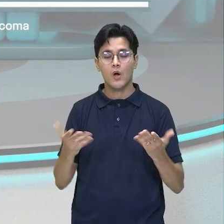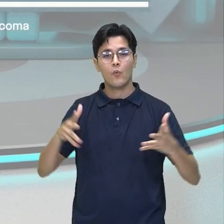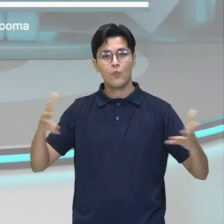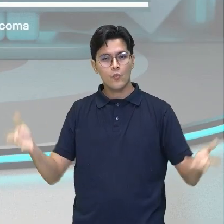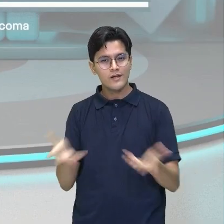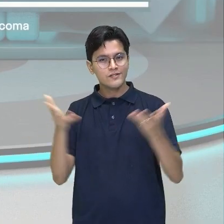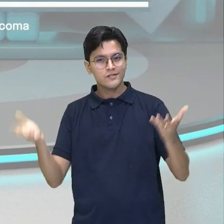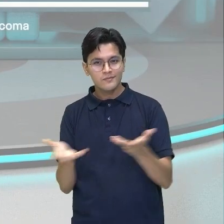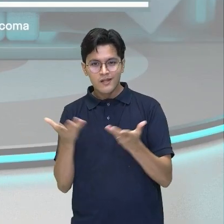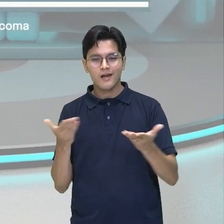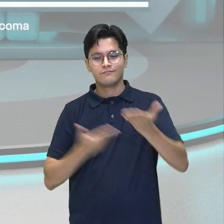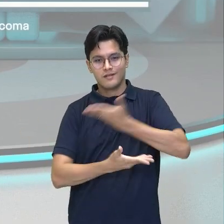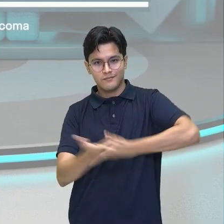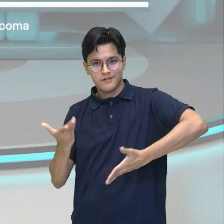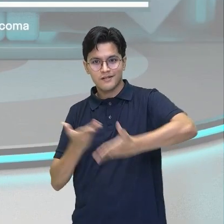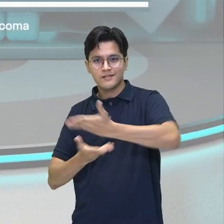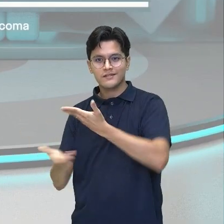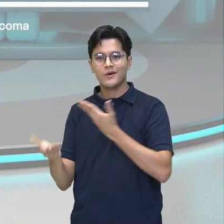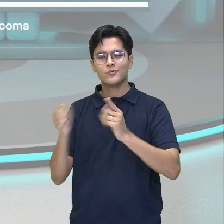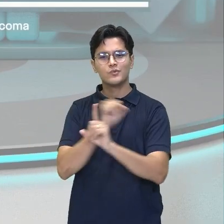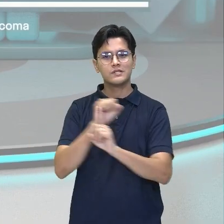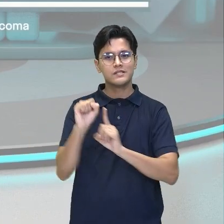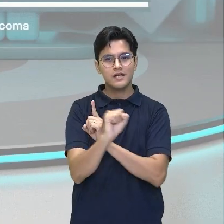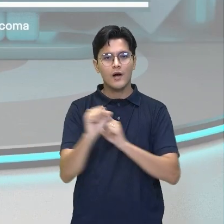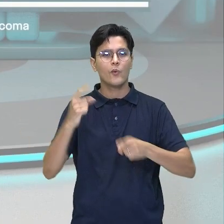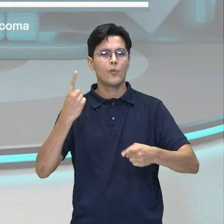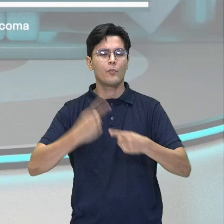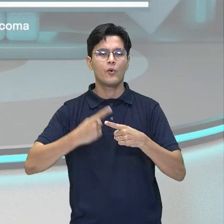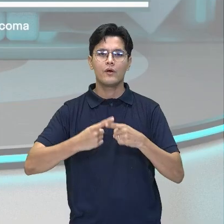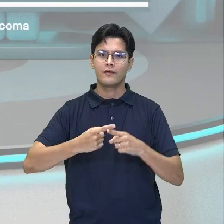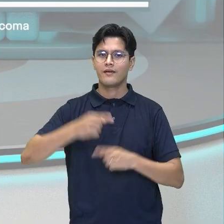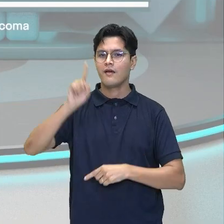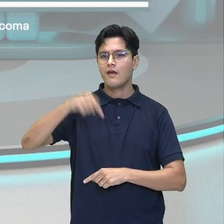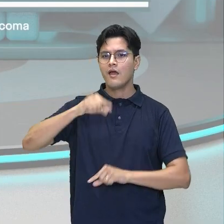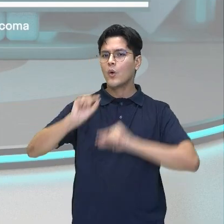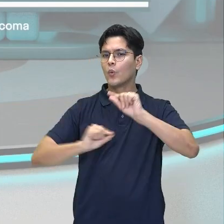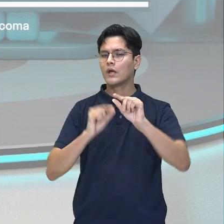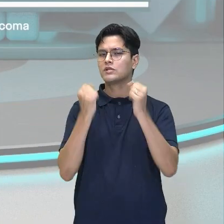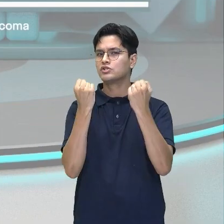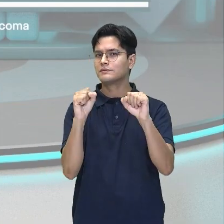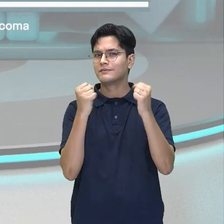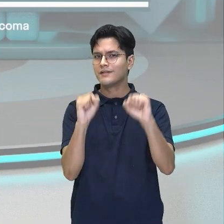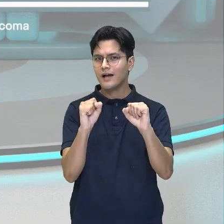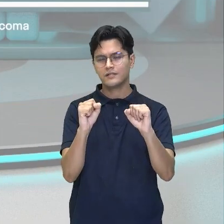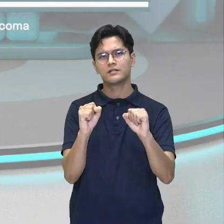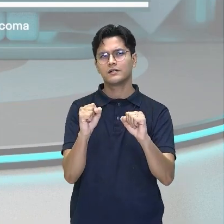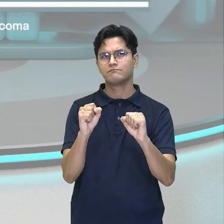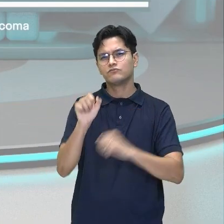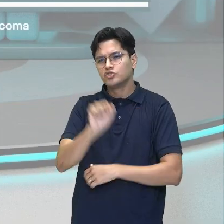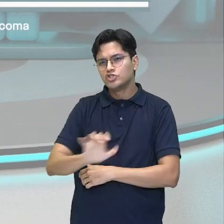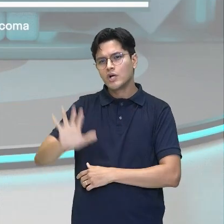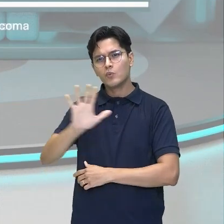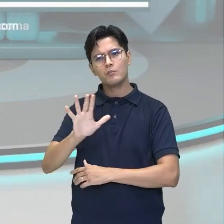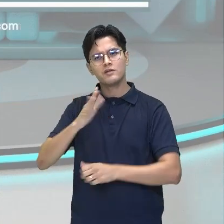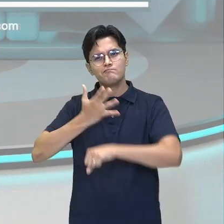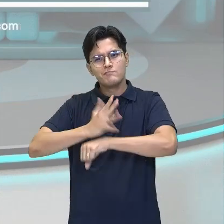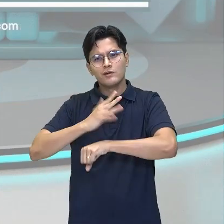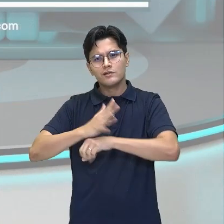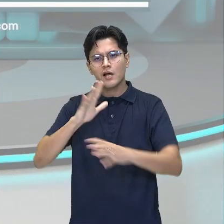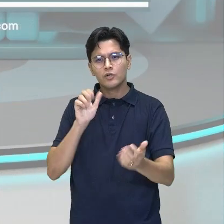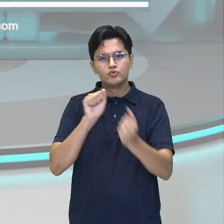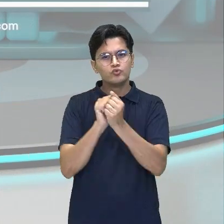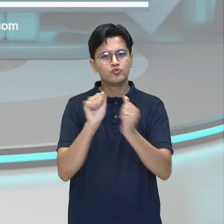aspecto social acontecendo, porque geralmente são ginásticas feitas em grupos, né? Dando continuidade, a gente vai